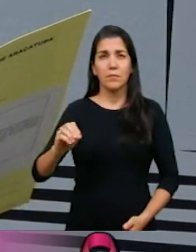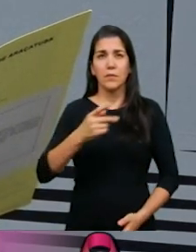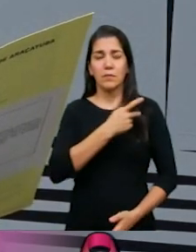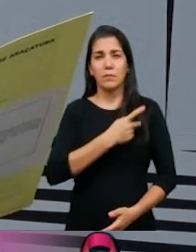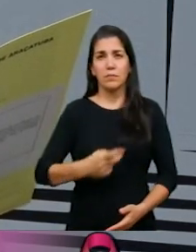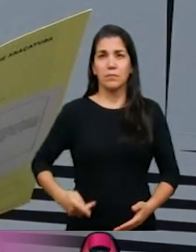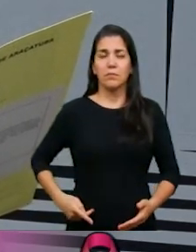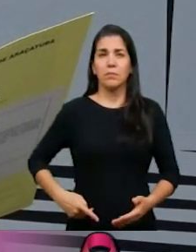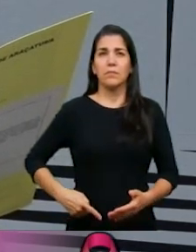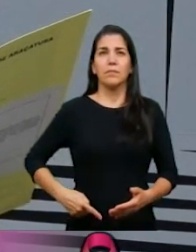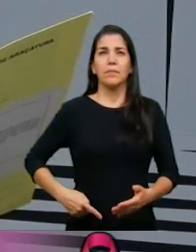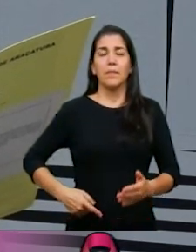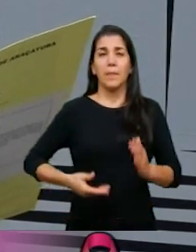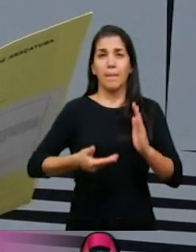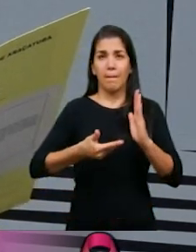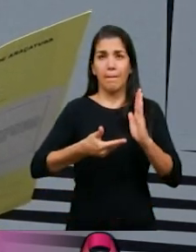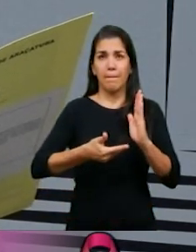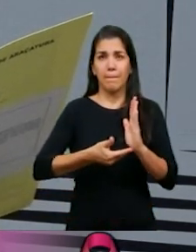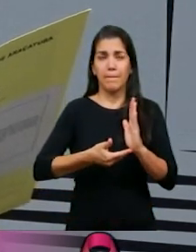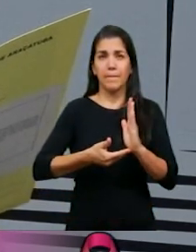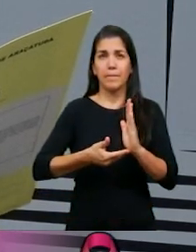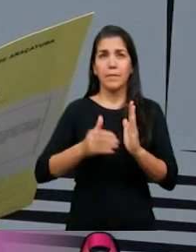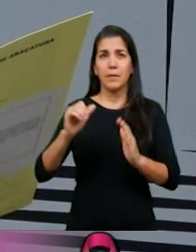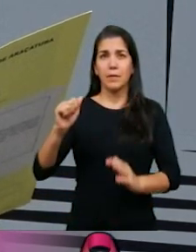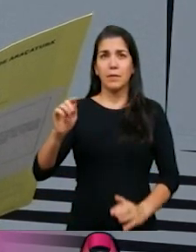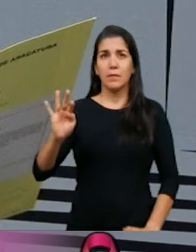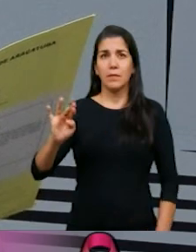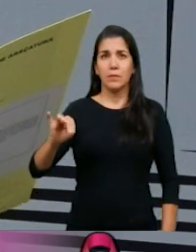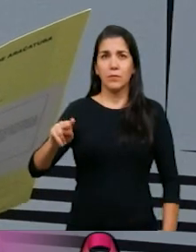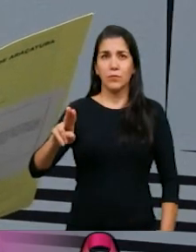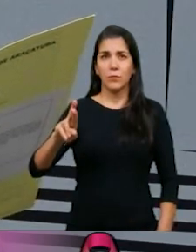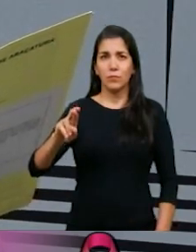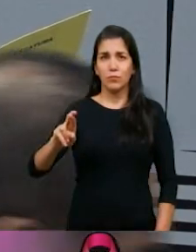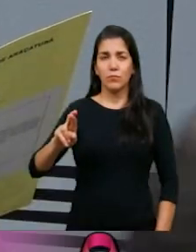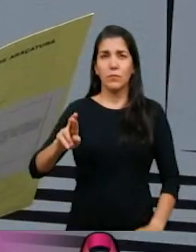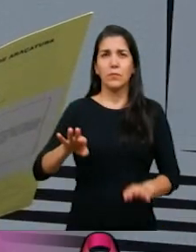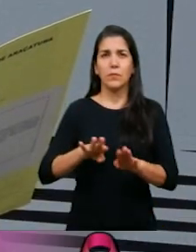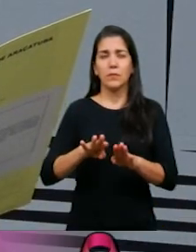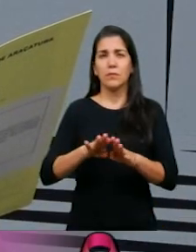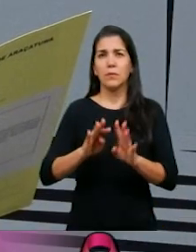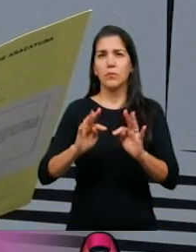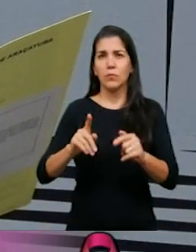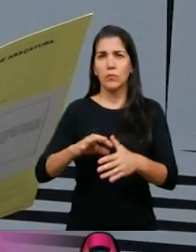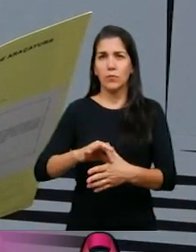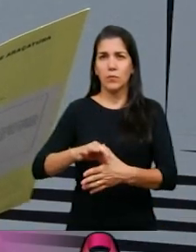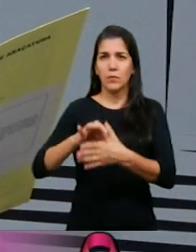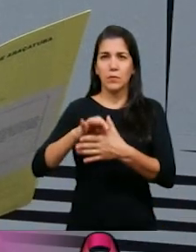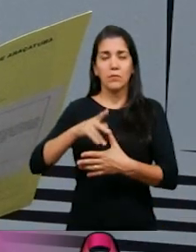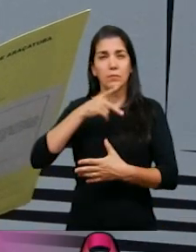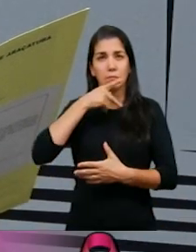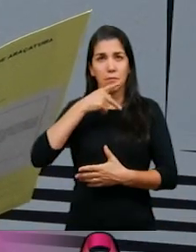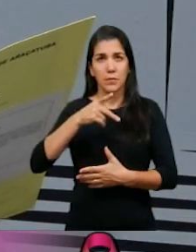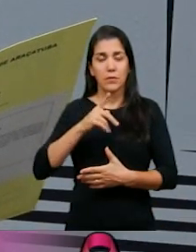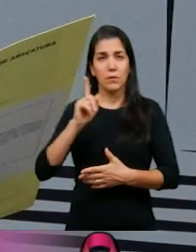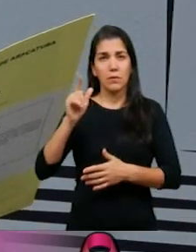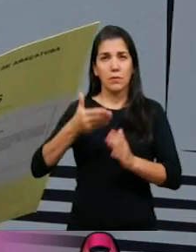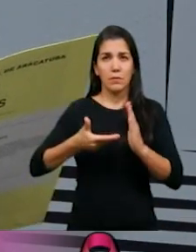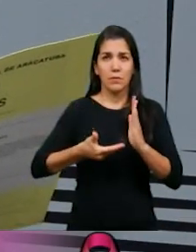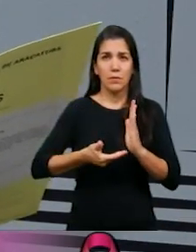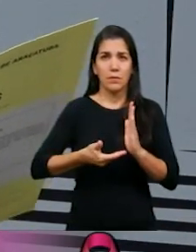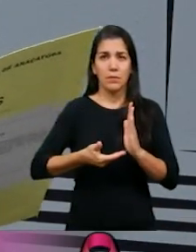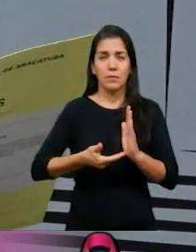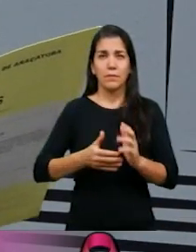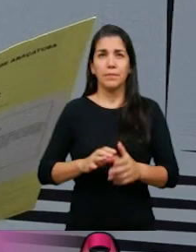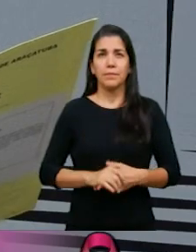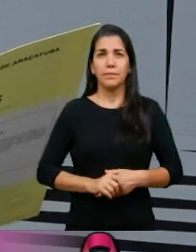da Câmara dos Deputados, deputado Arthur Lira, e os líderes dos partidos políticos representados na Câmara dos